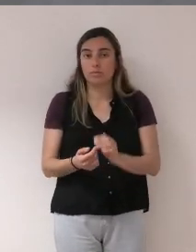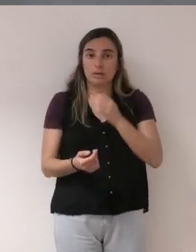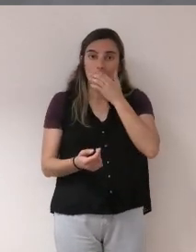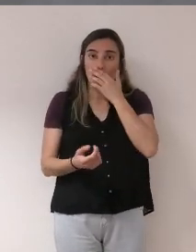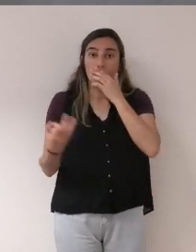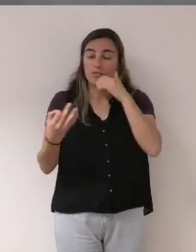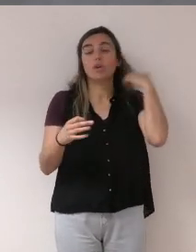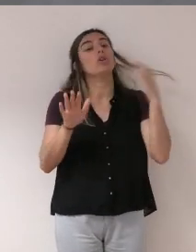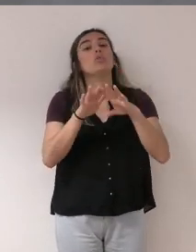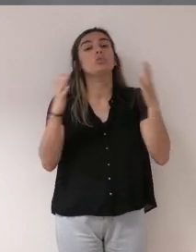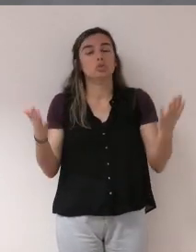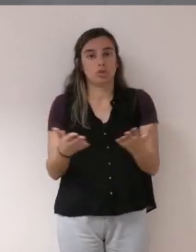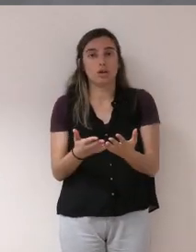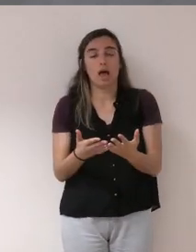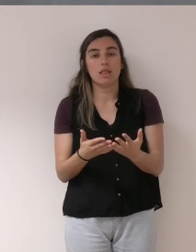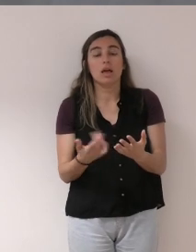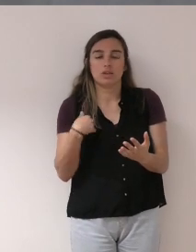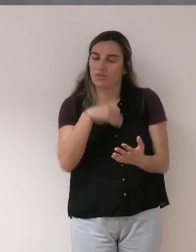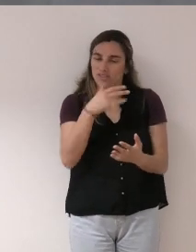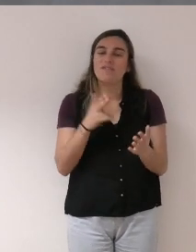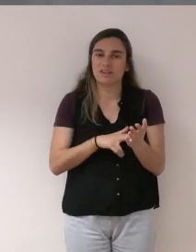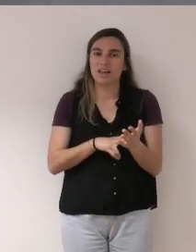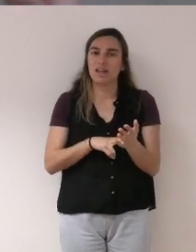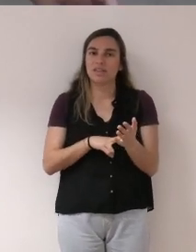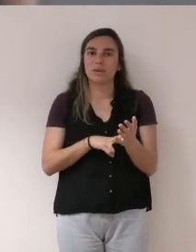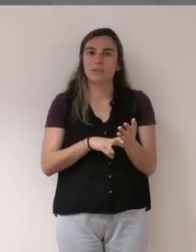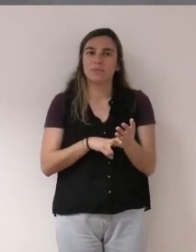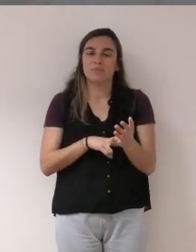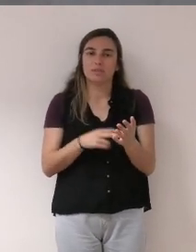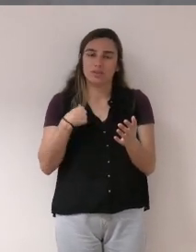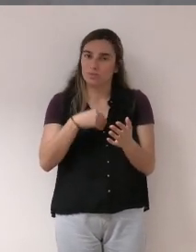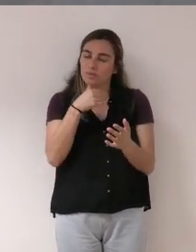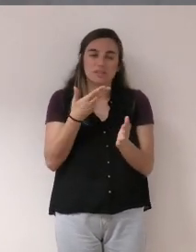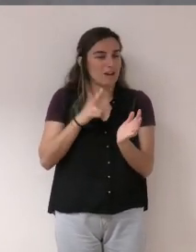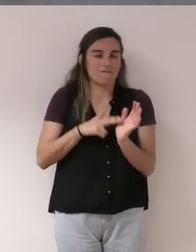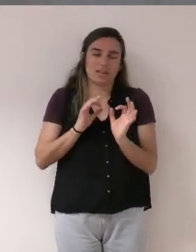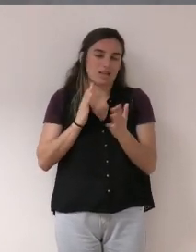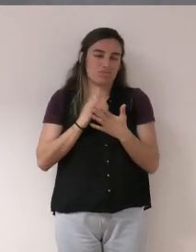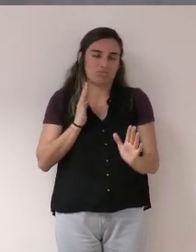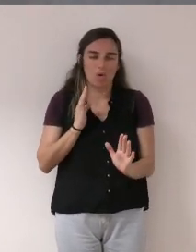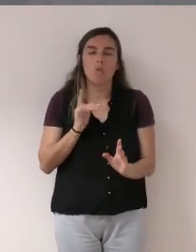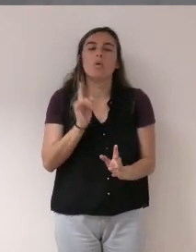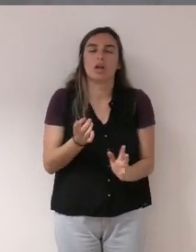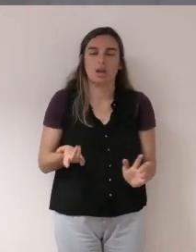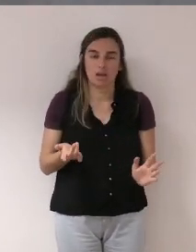Primeiro que, genericamente, sendo honesto e sincero, ou sendo sincero já como posso ser honesto, como queira,